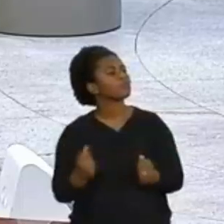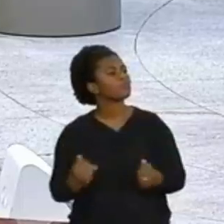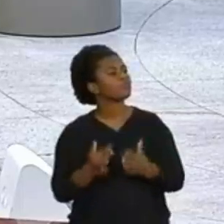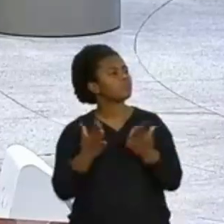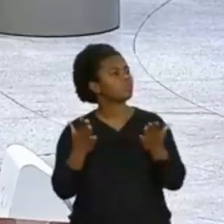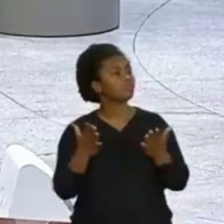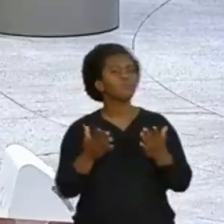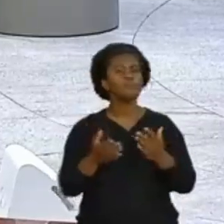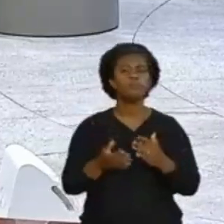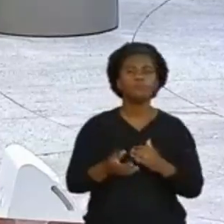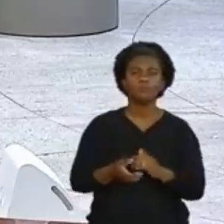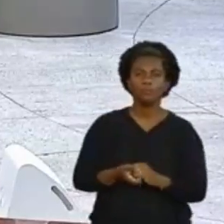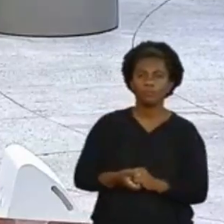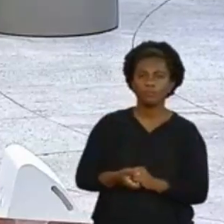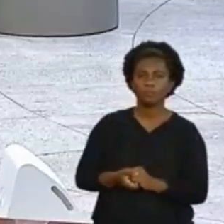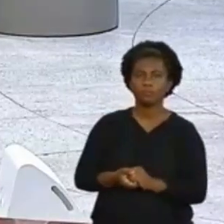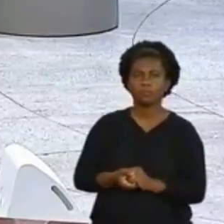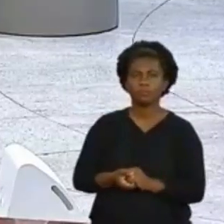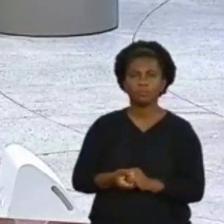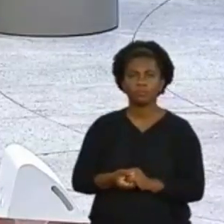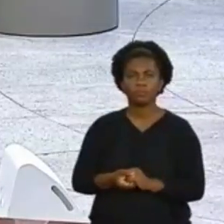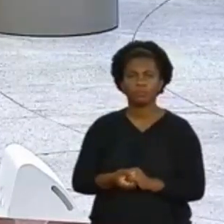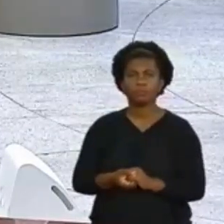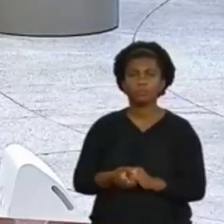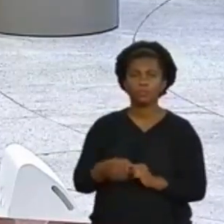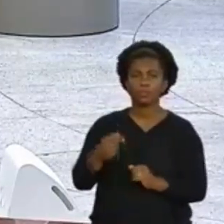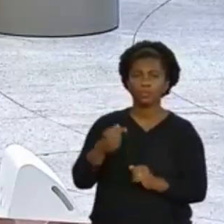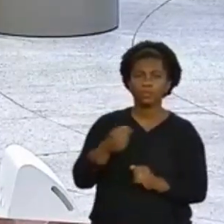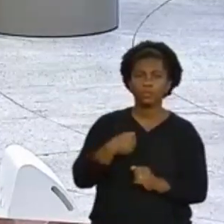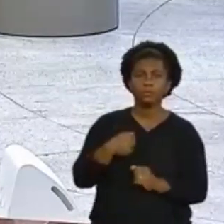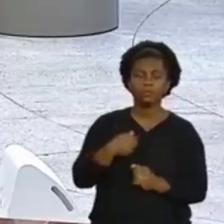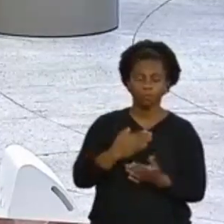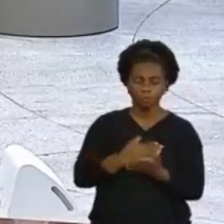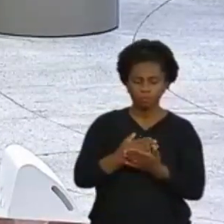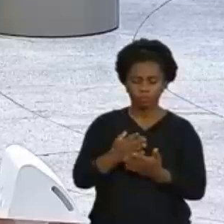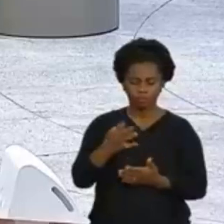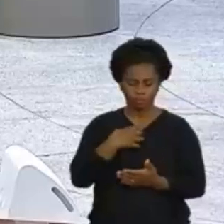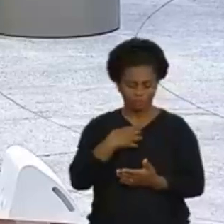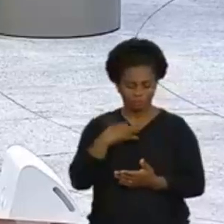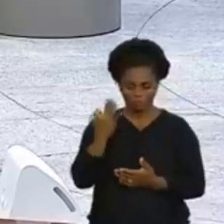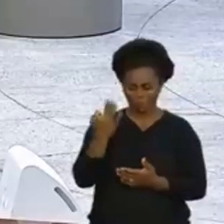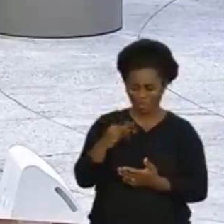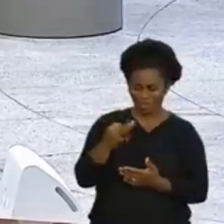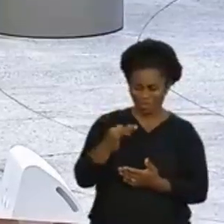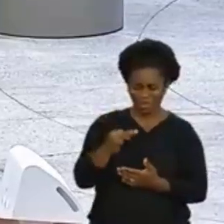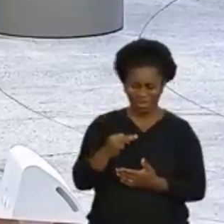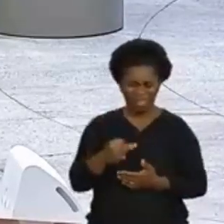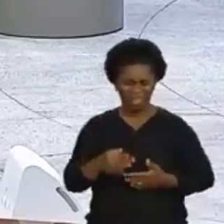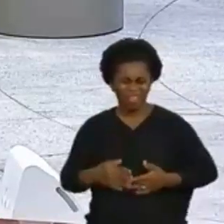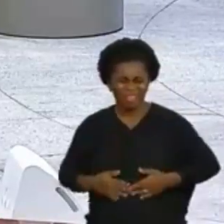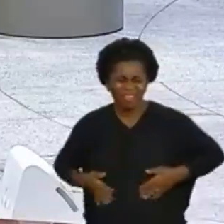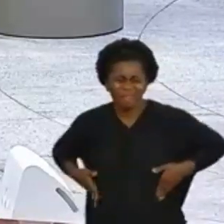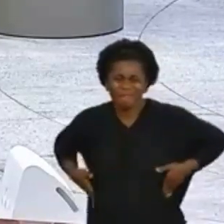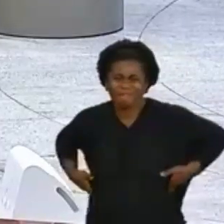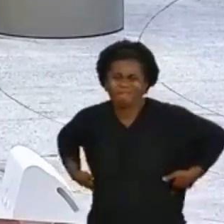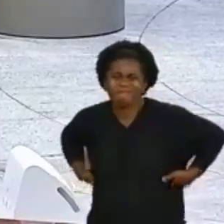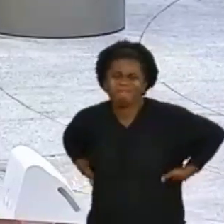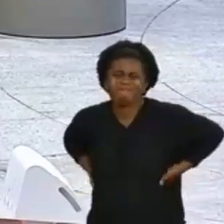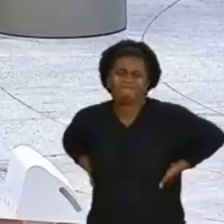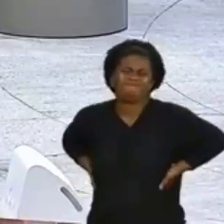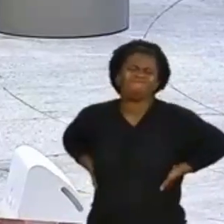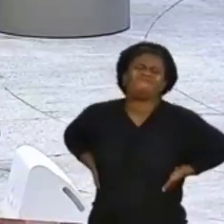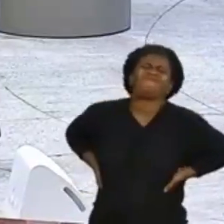4 anos atrás, durante a minha gestação, eu comecei a sentir muitas dores na minha lombar, no meu quadril, e que me